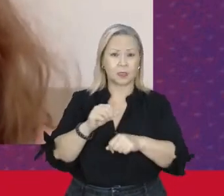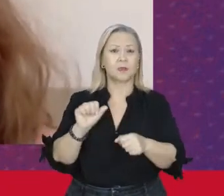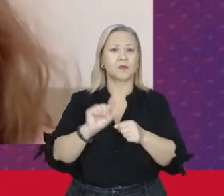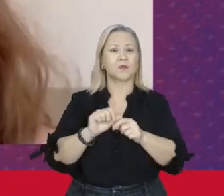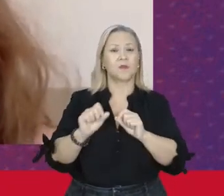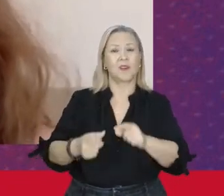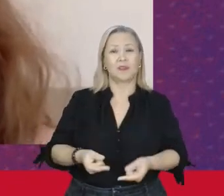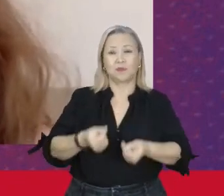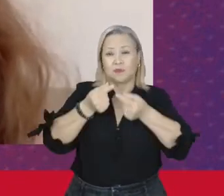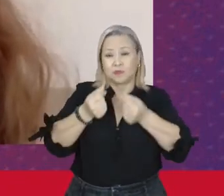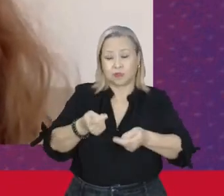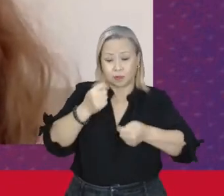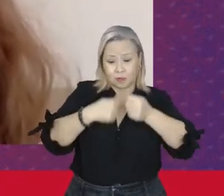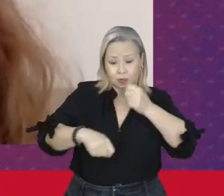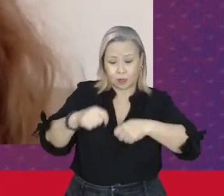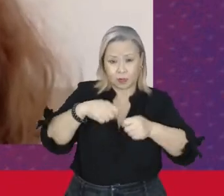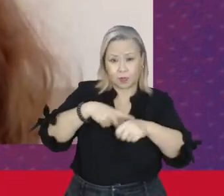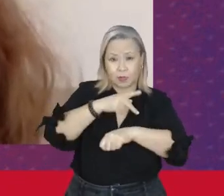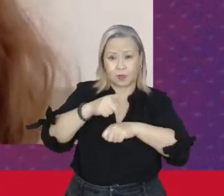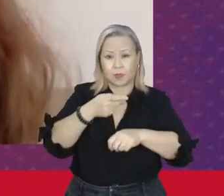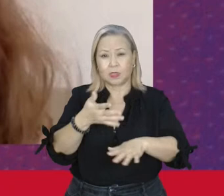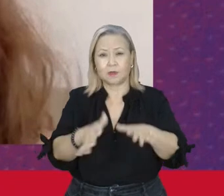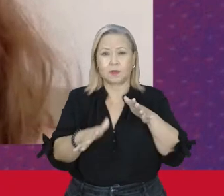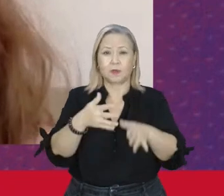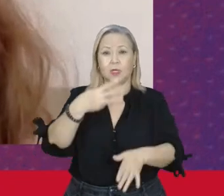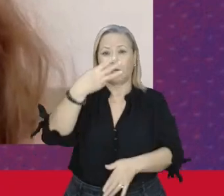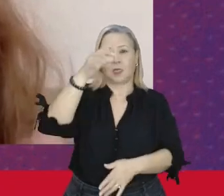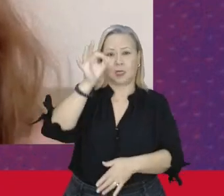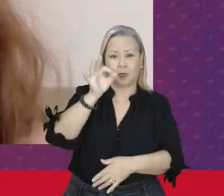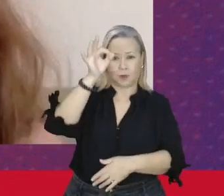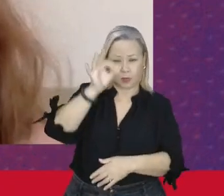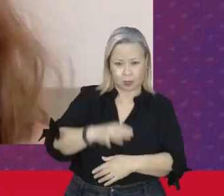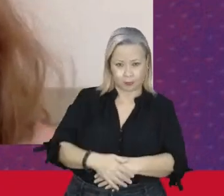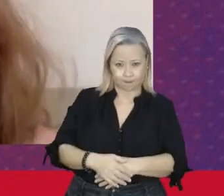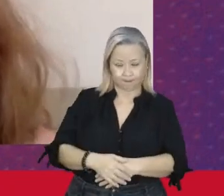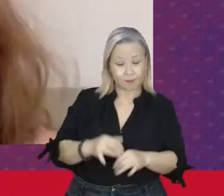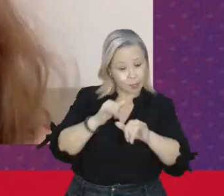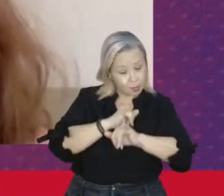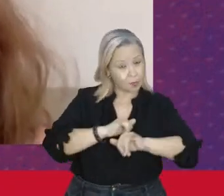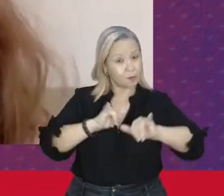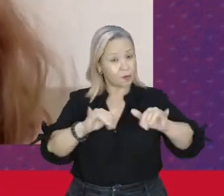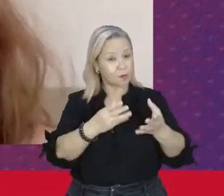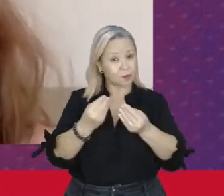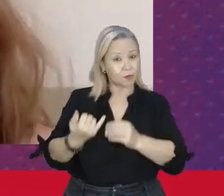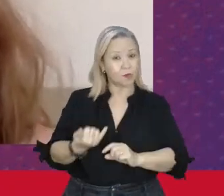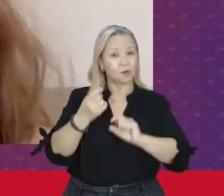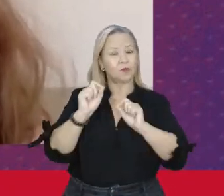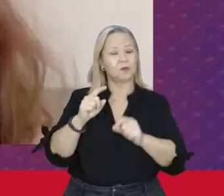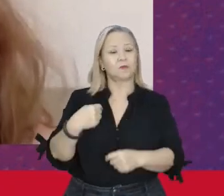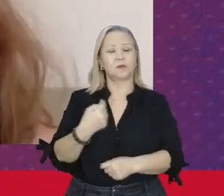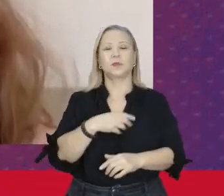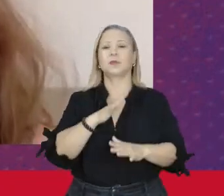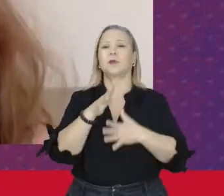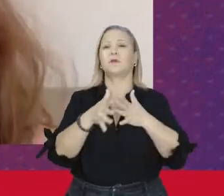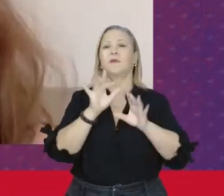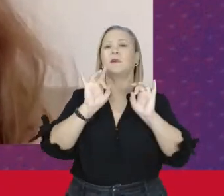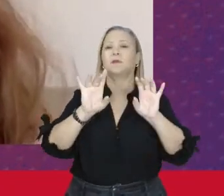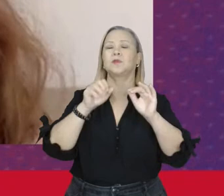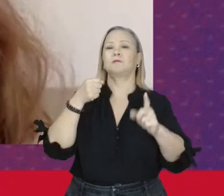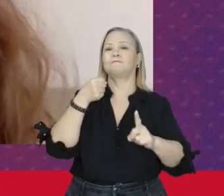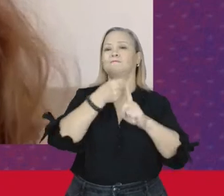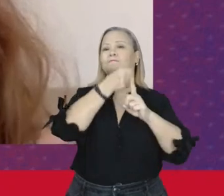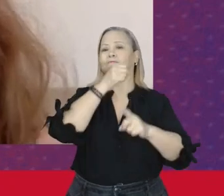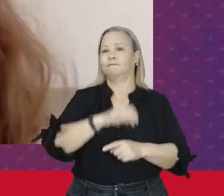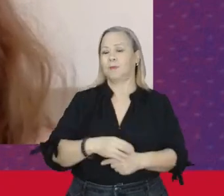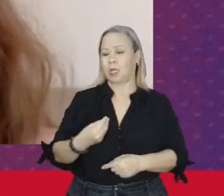custo econômico para esses países de cerca de 3%. Né? Então, esses dados são muito importantes, porque a gente não está falando só de impactos